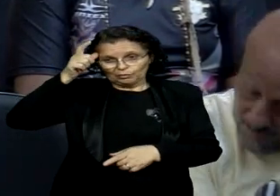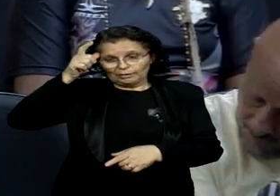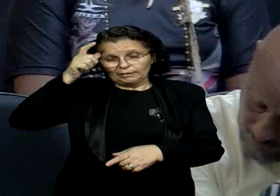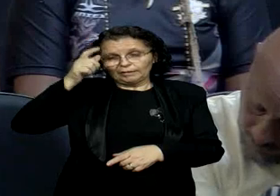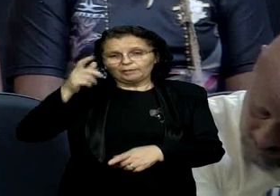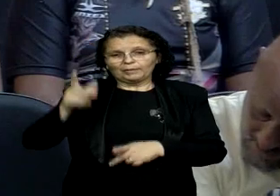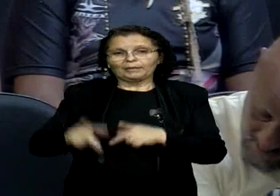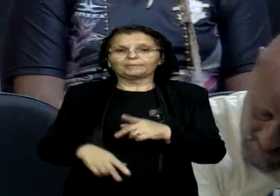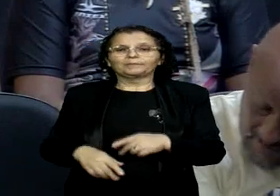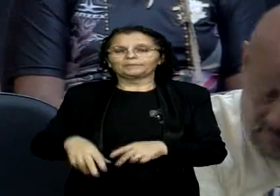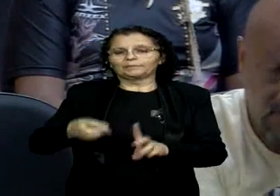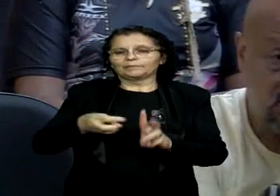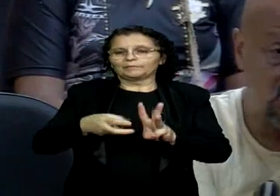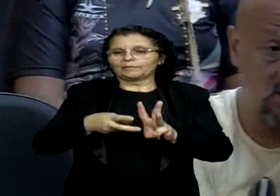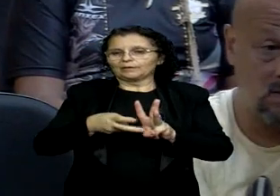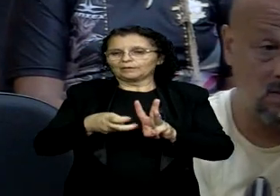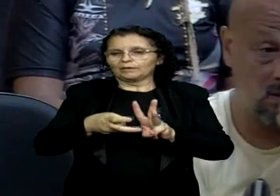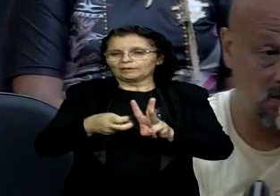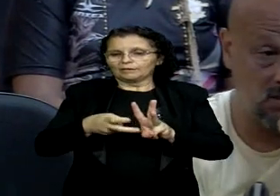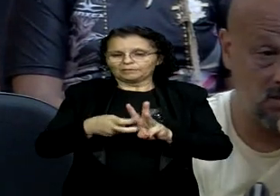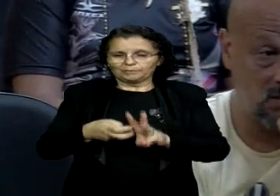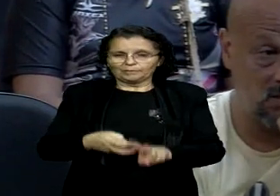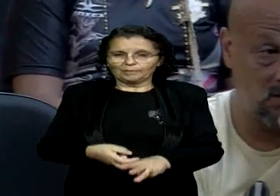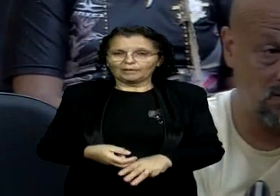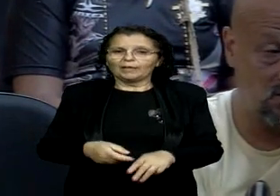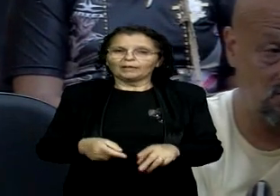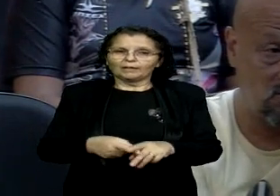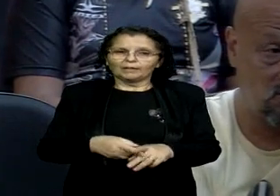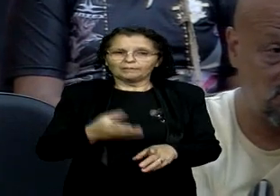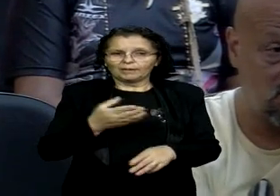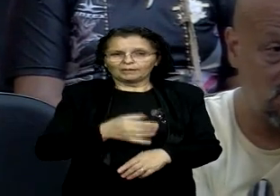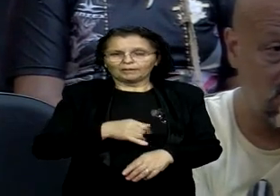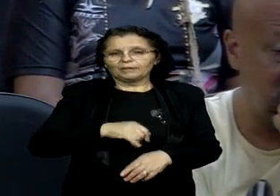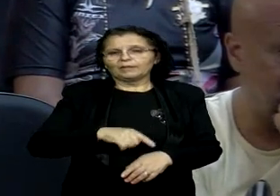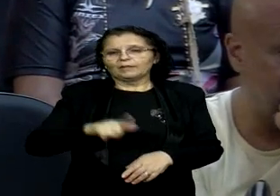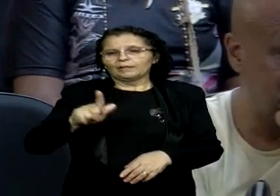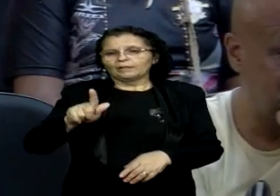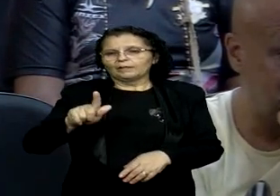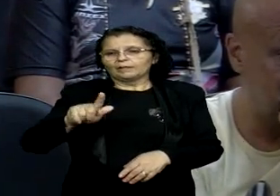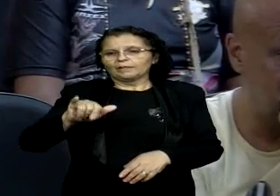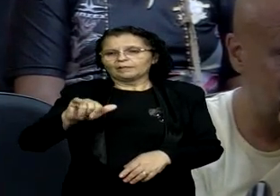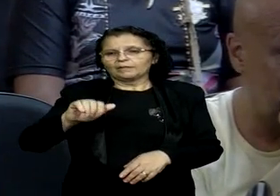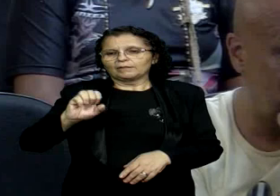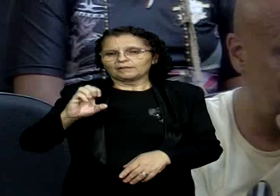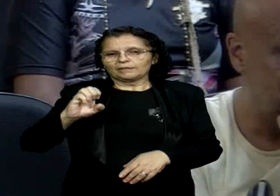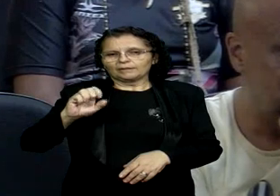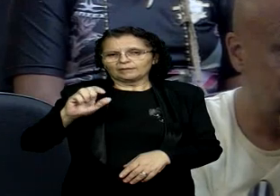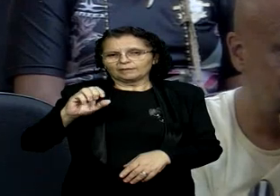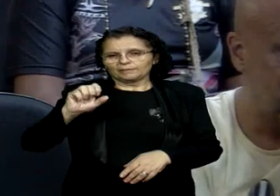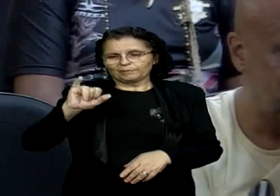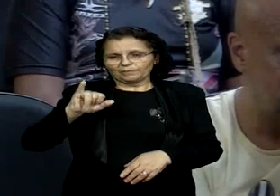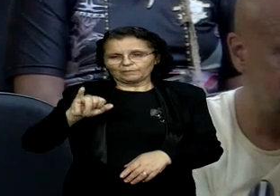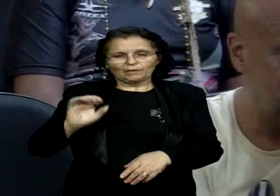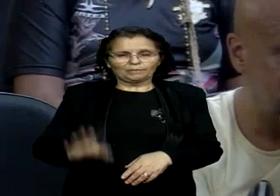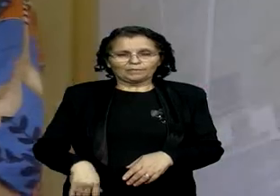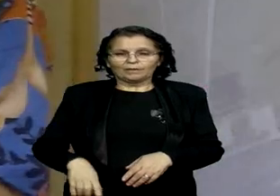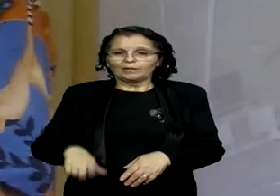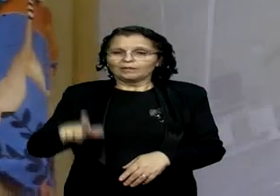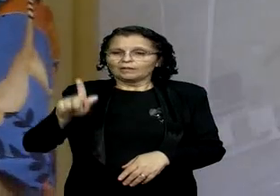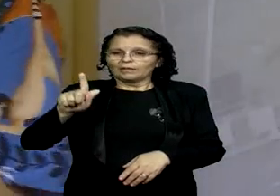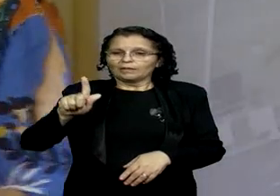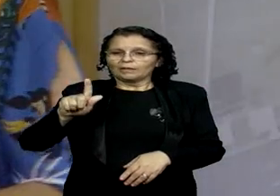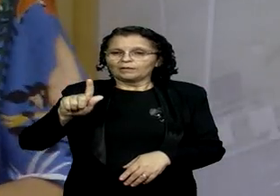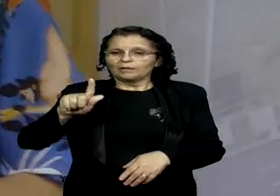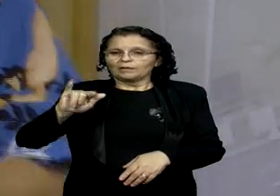da Josi, que está aqui presente também, e da Gisele Pinheiro também, que é, e aí aproveito aqui para